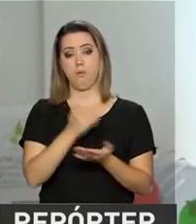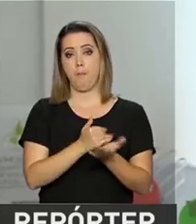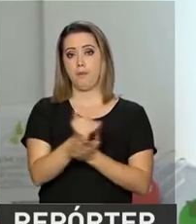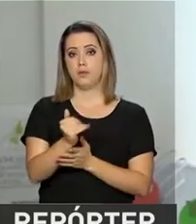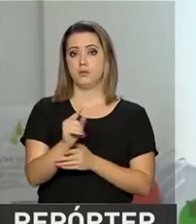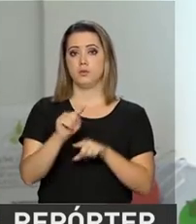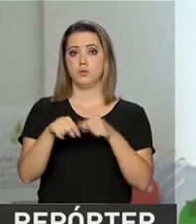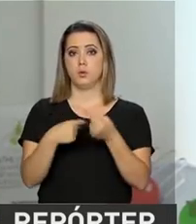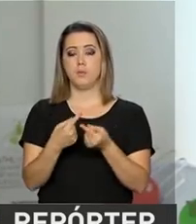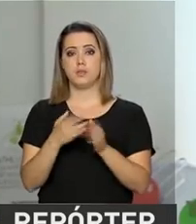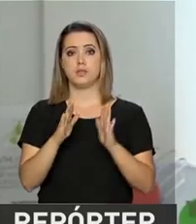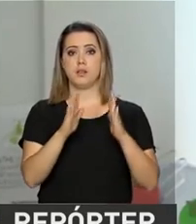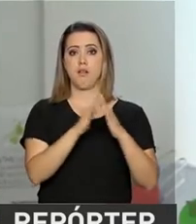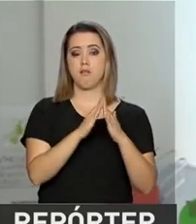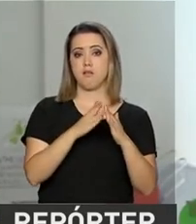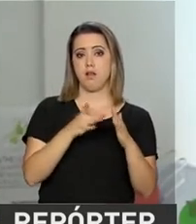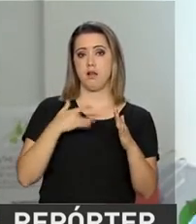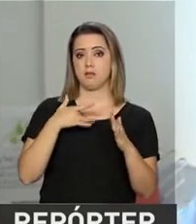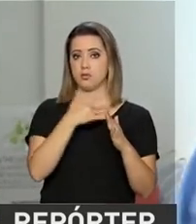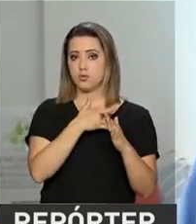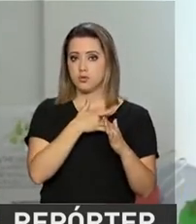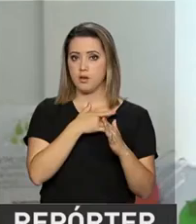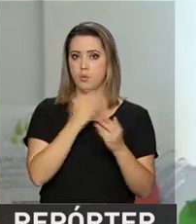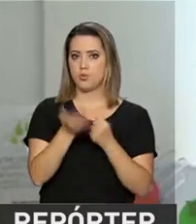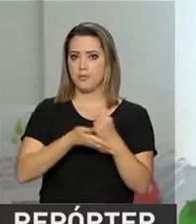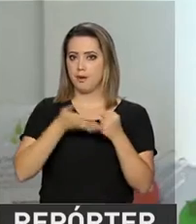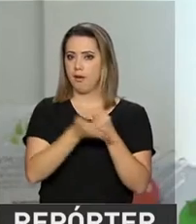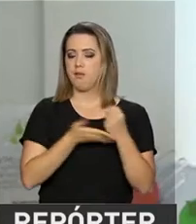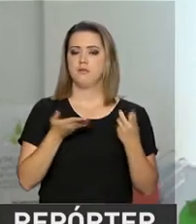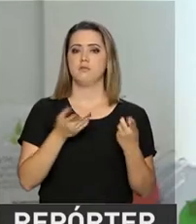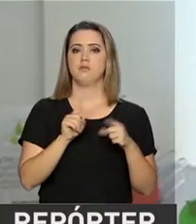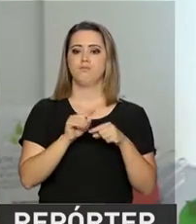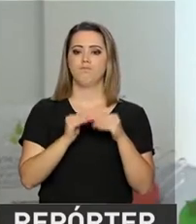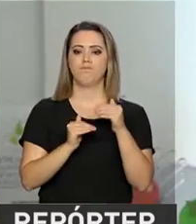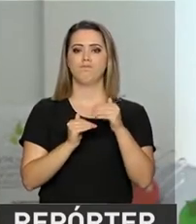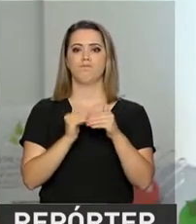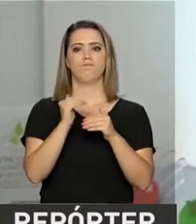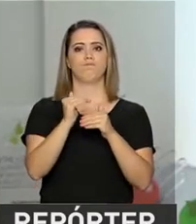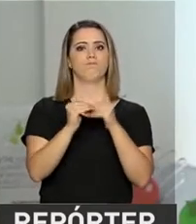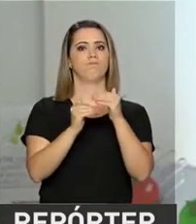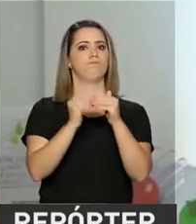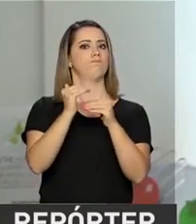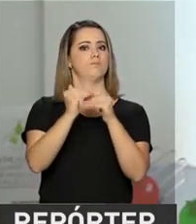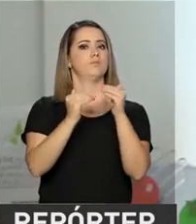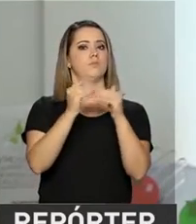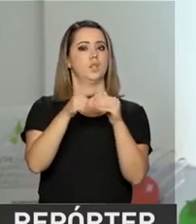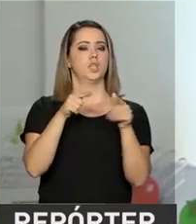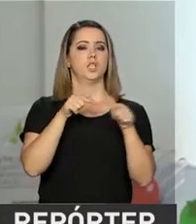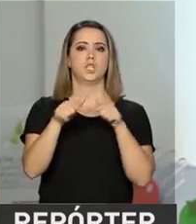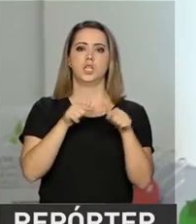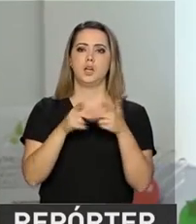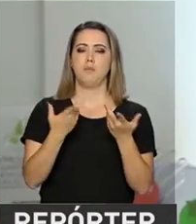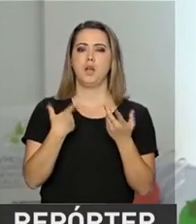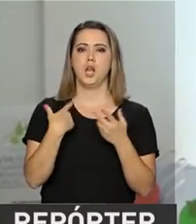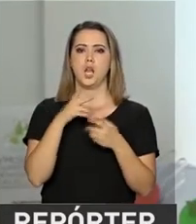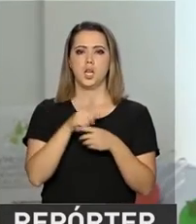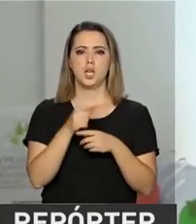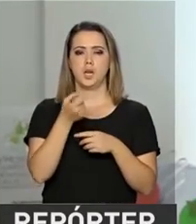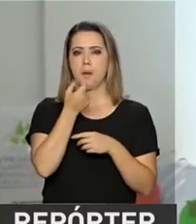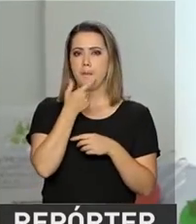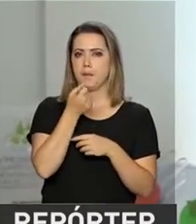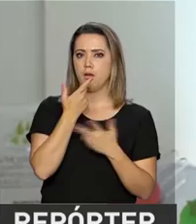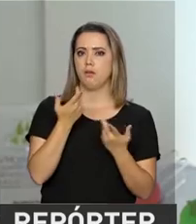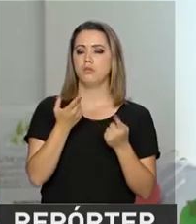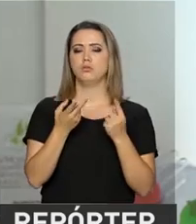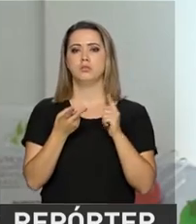não posso pôr saúde com equipes de atenção básica mas aí subindo inclusive a atenção inclusive trazendo outras ações que a própria questão dispensação de medicamentos